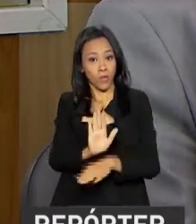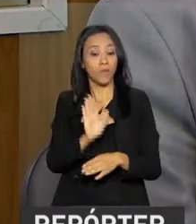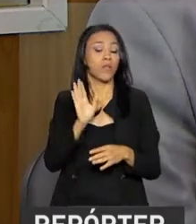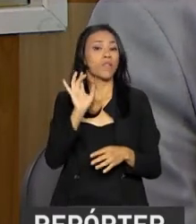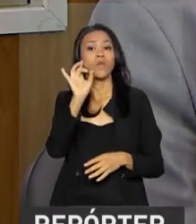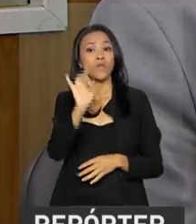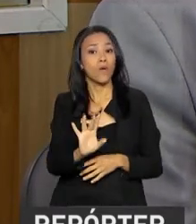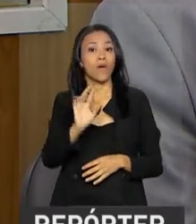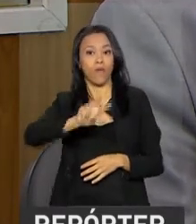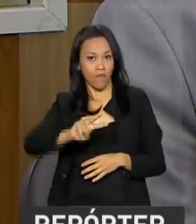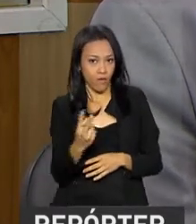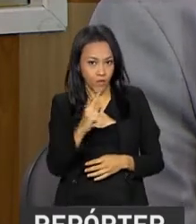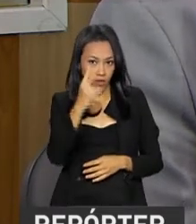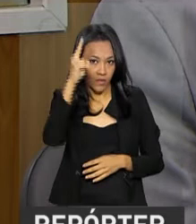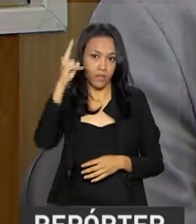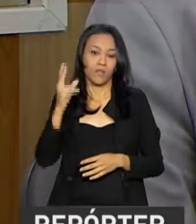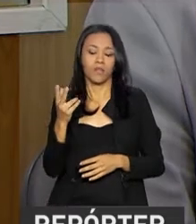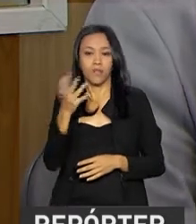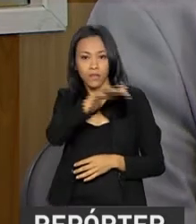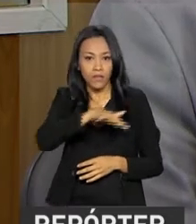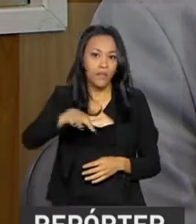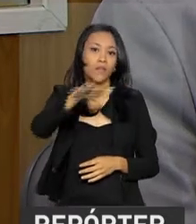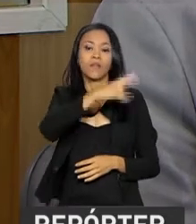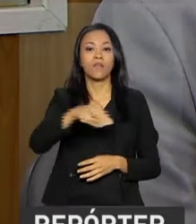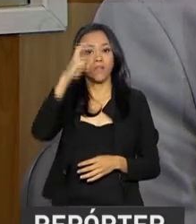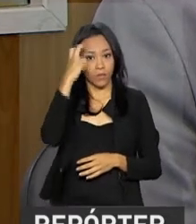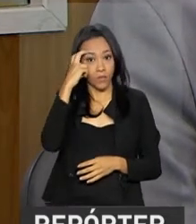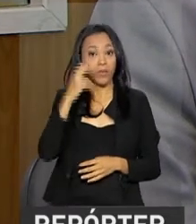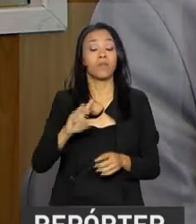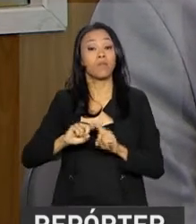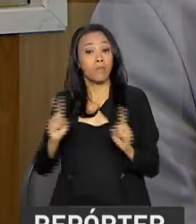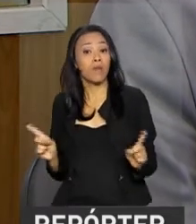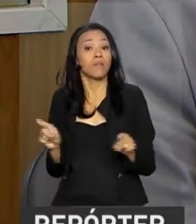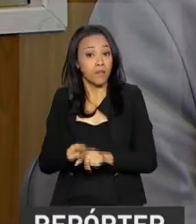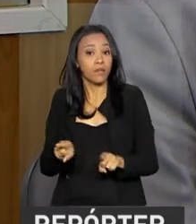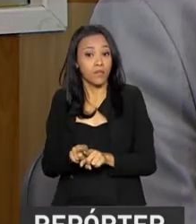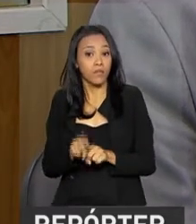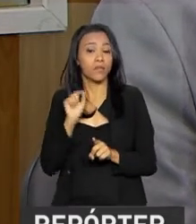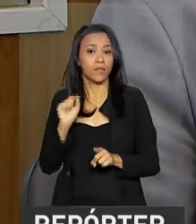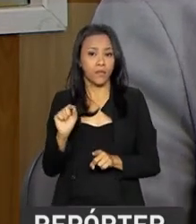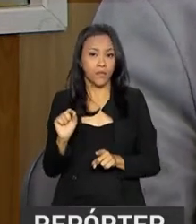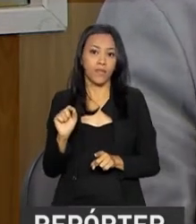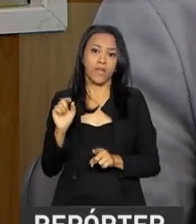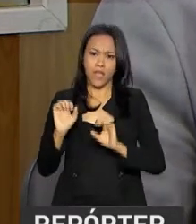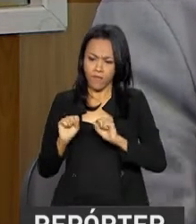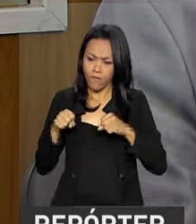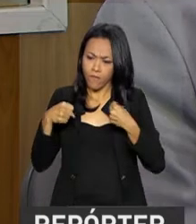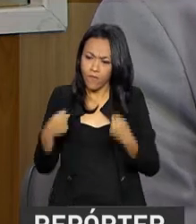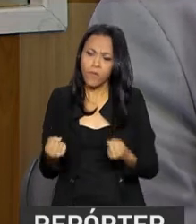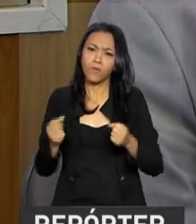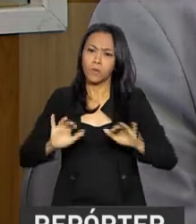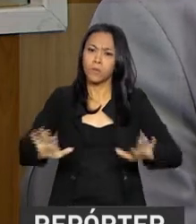a valorização para o engrandecimento é da nossa cultura mas também para o reforço para o